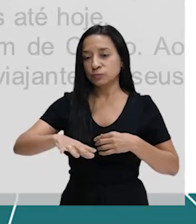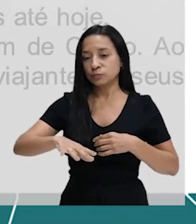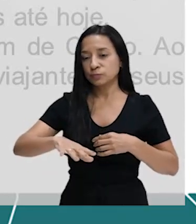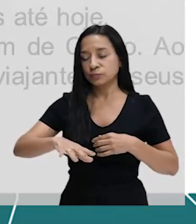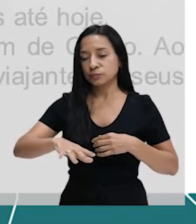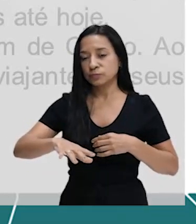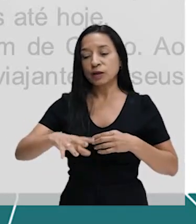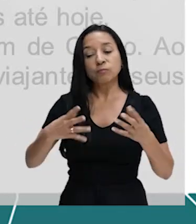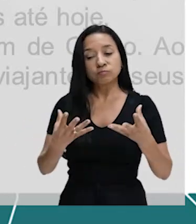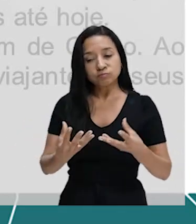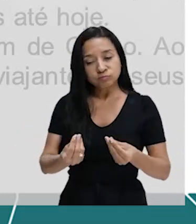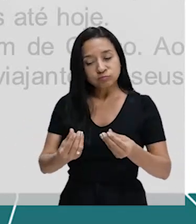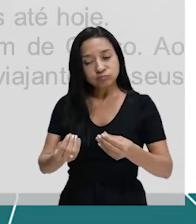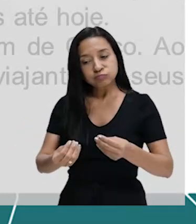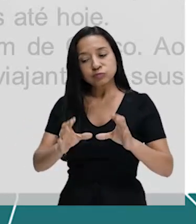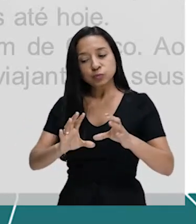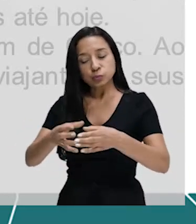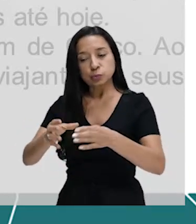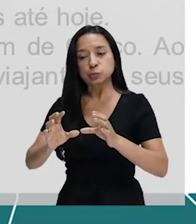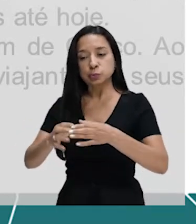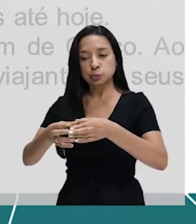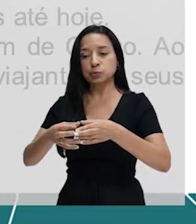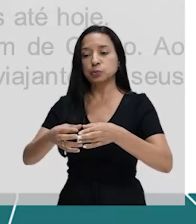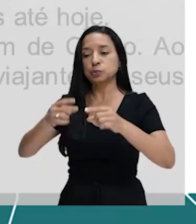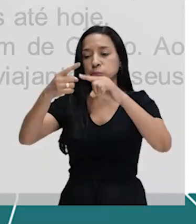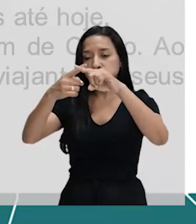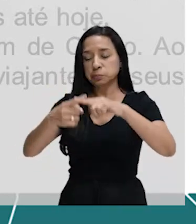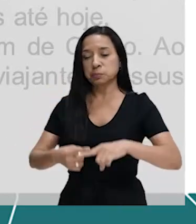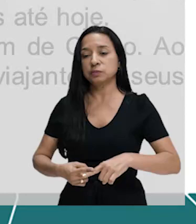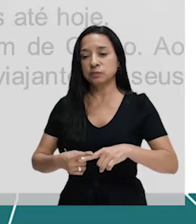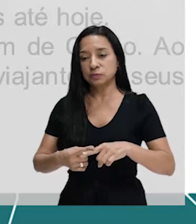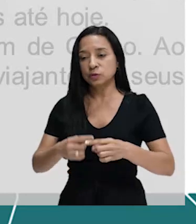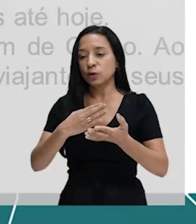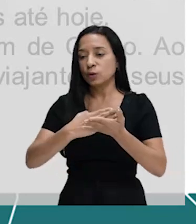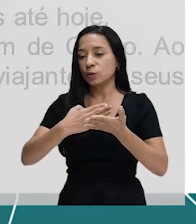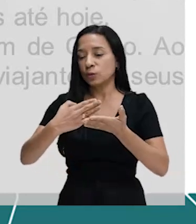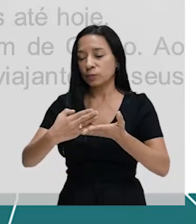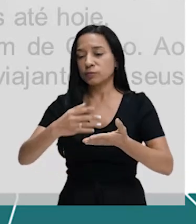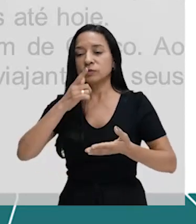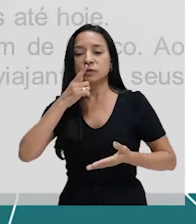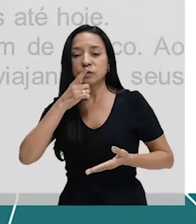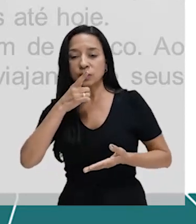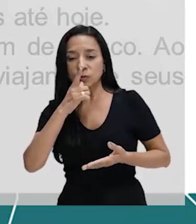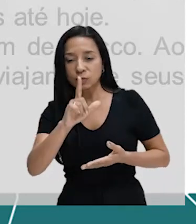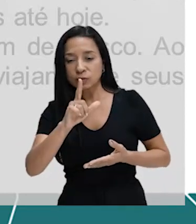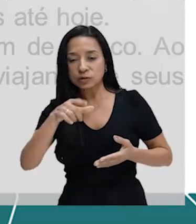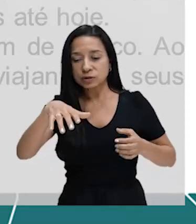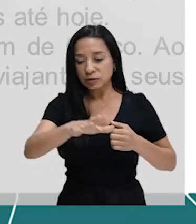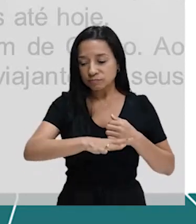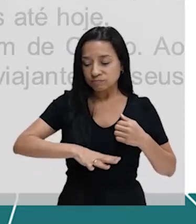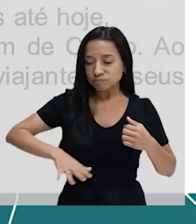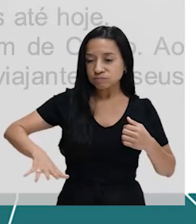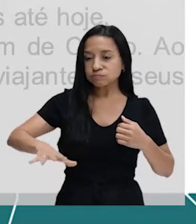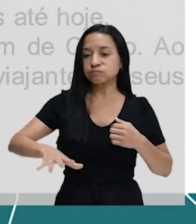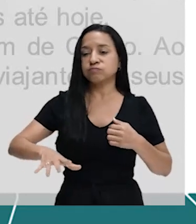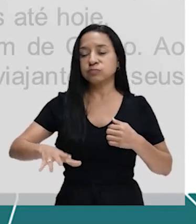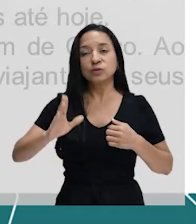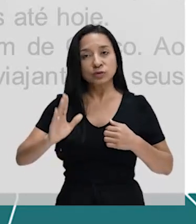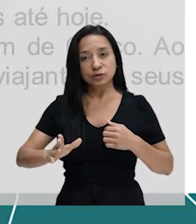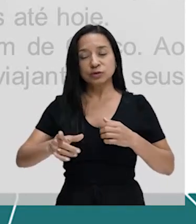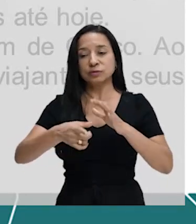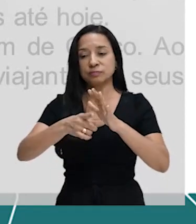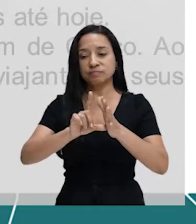rivais. Ao conseguirem repelir um ataque, os Incas começaram a conquistar as terras em volta do lago Titicaca, como nós